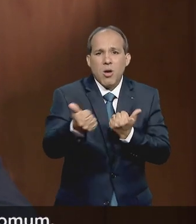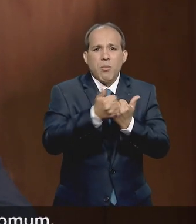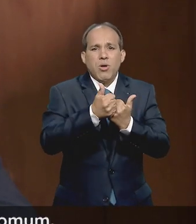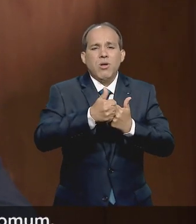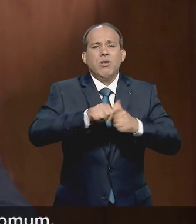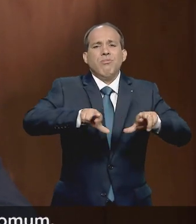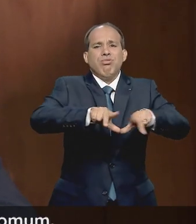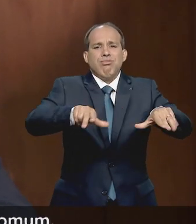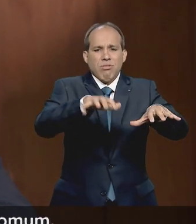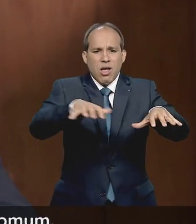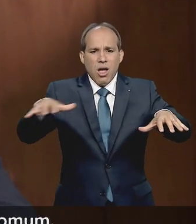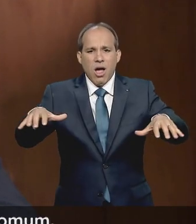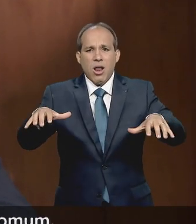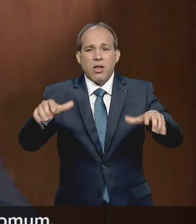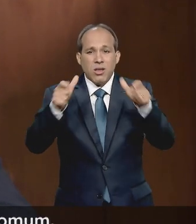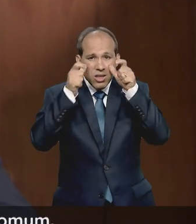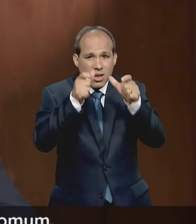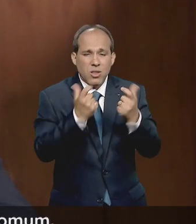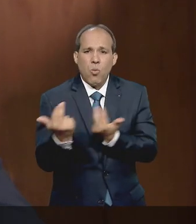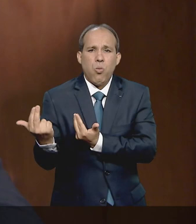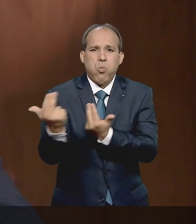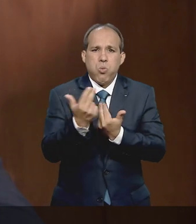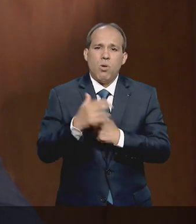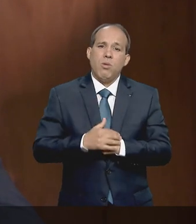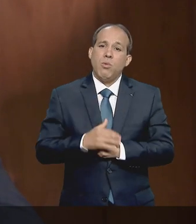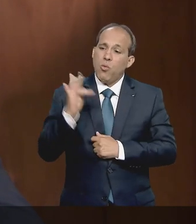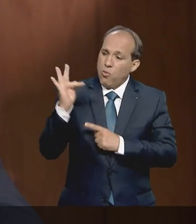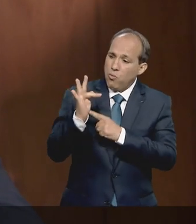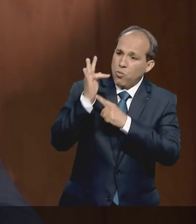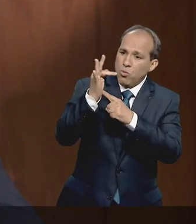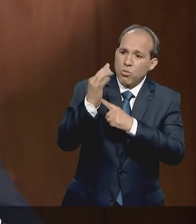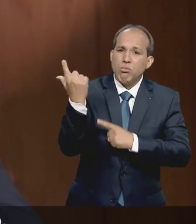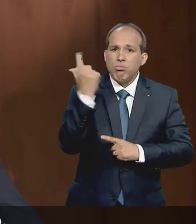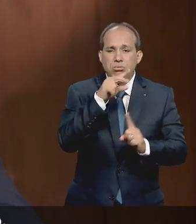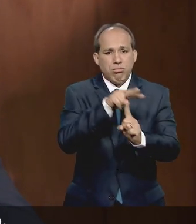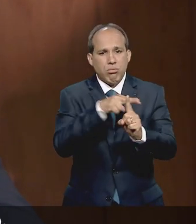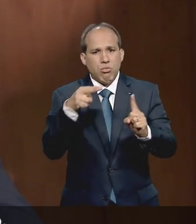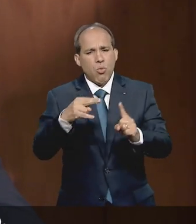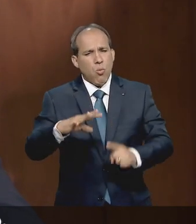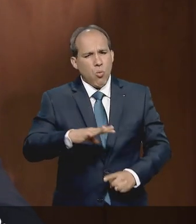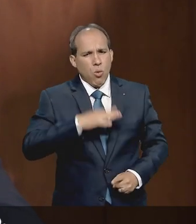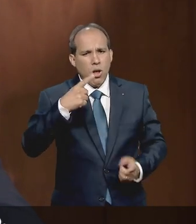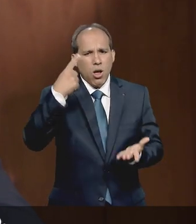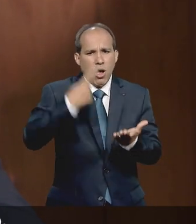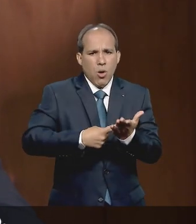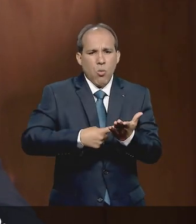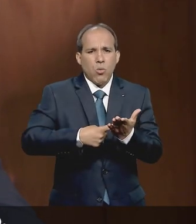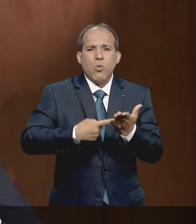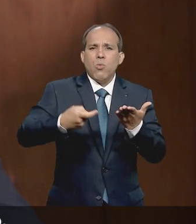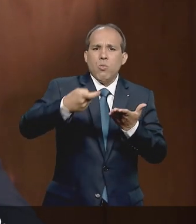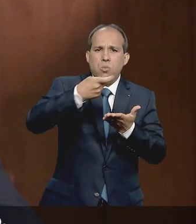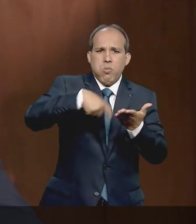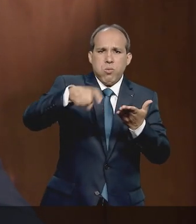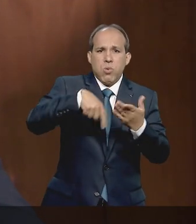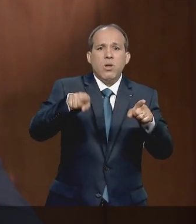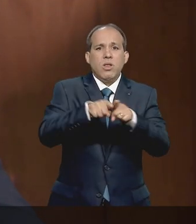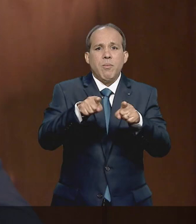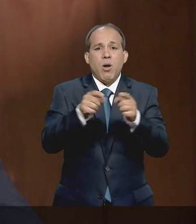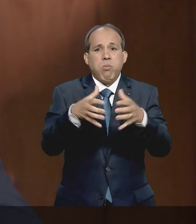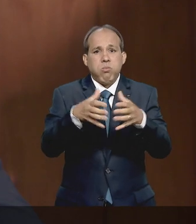cooperação em diversas áreas de interesse comum para o futuro vislumbramos um Arrojado acordo tributário